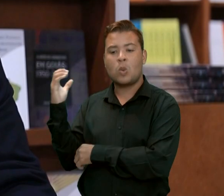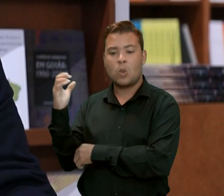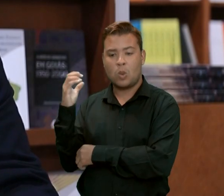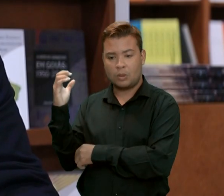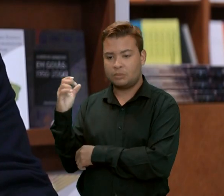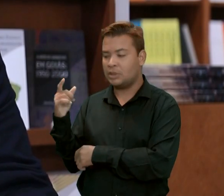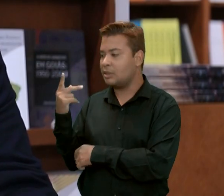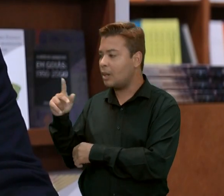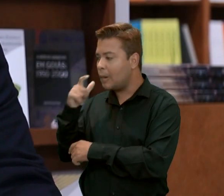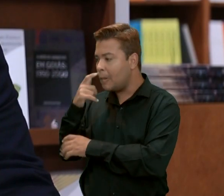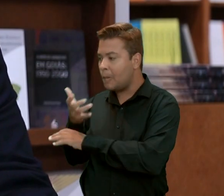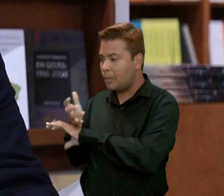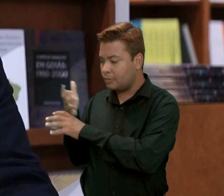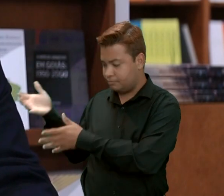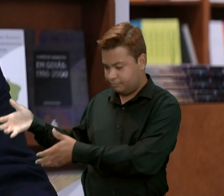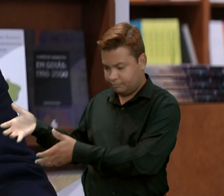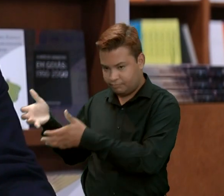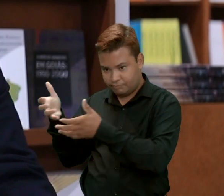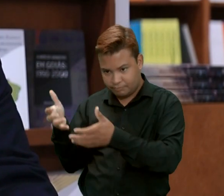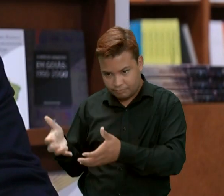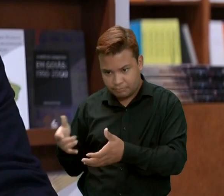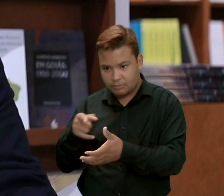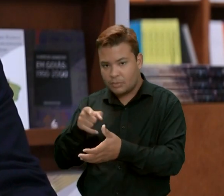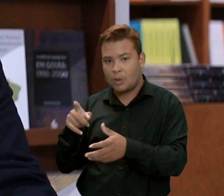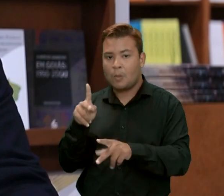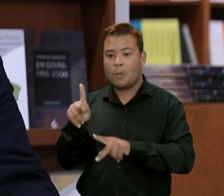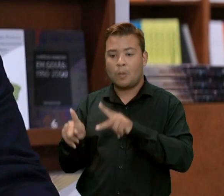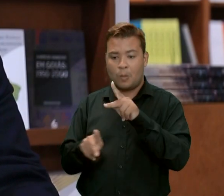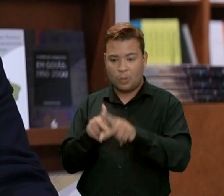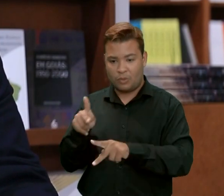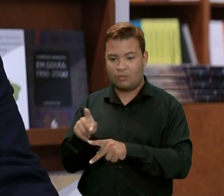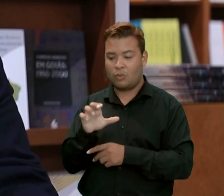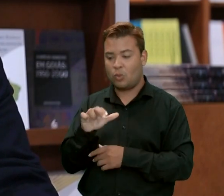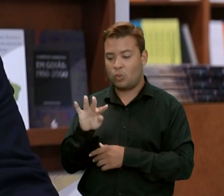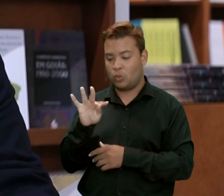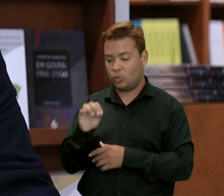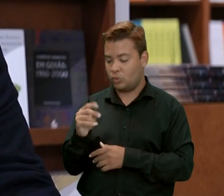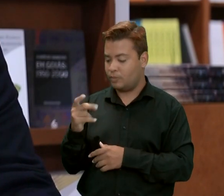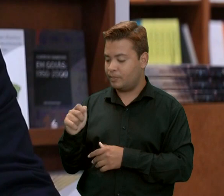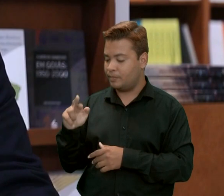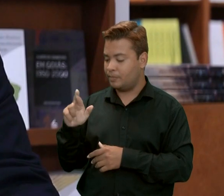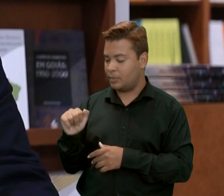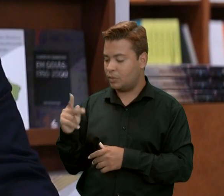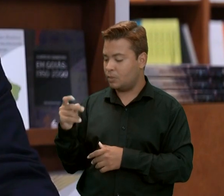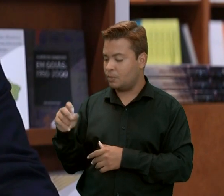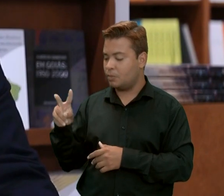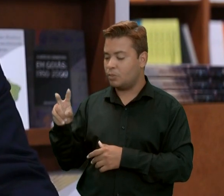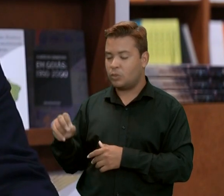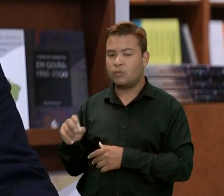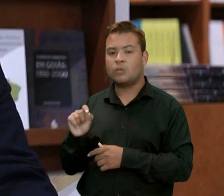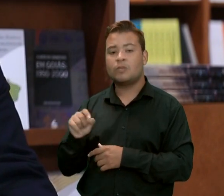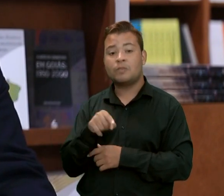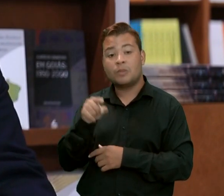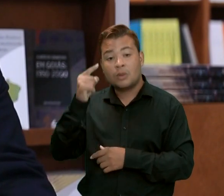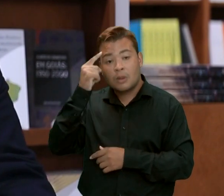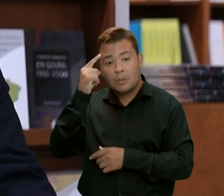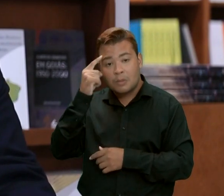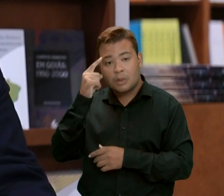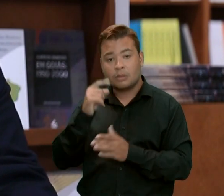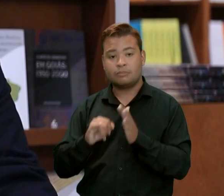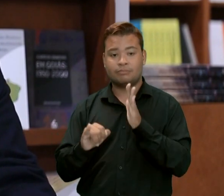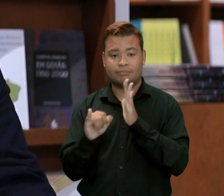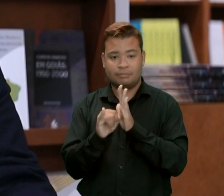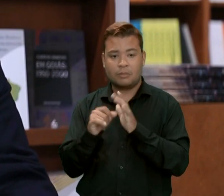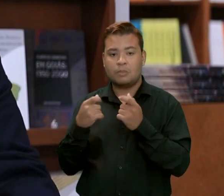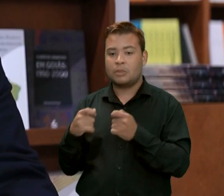restos mortais é o início desse culto para o povo. A ideia do culto para o povo era justamente de pensar que a identidade nacional venezuelana dependia desse